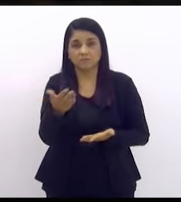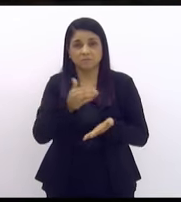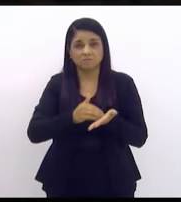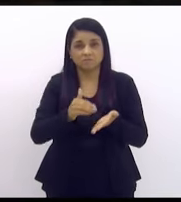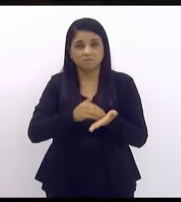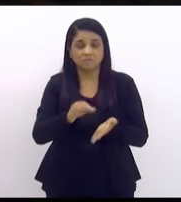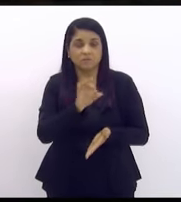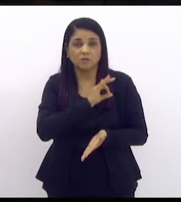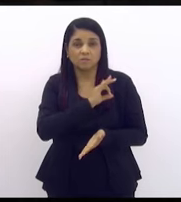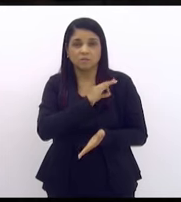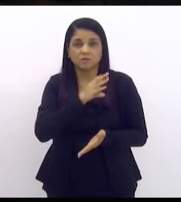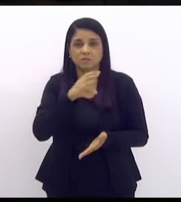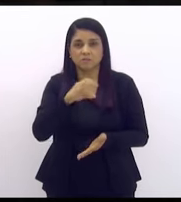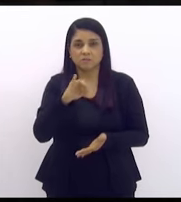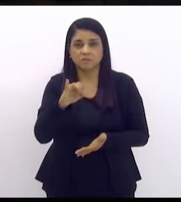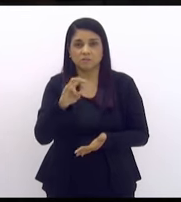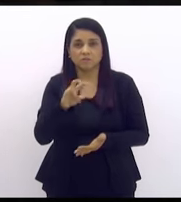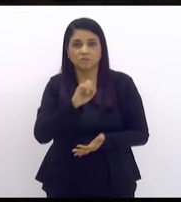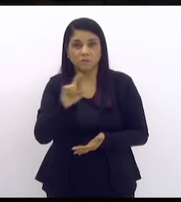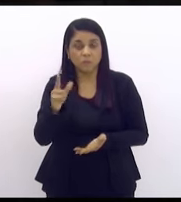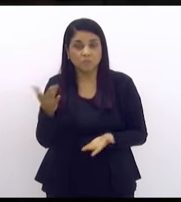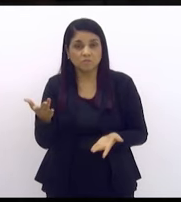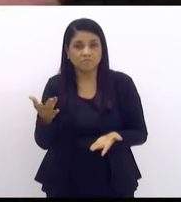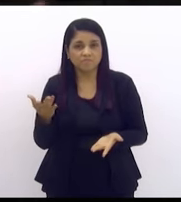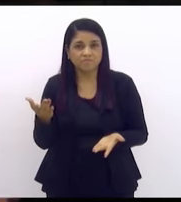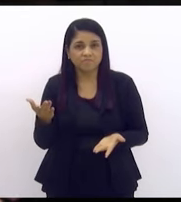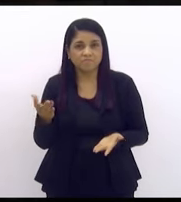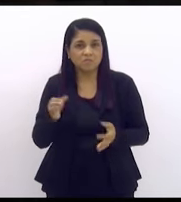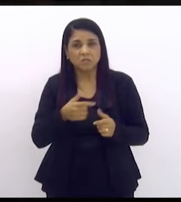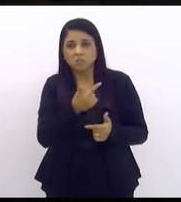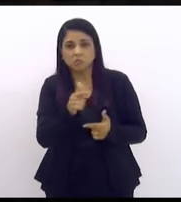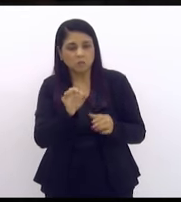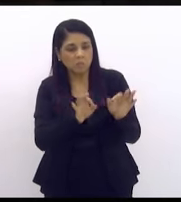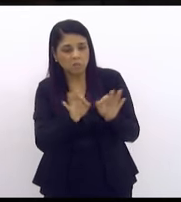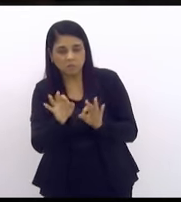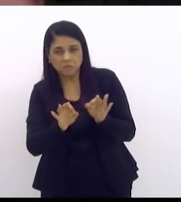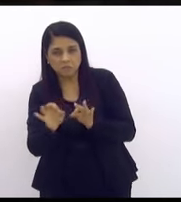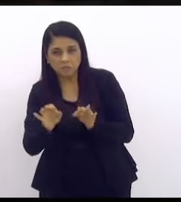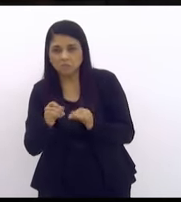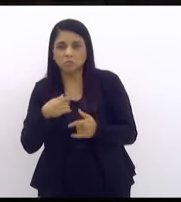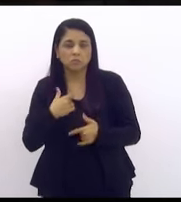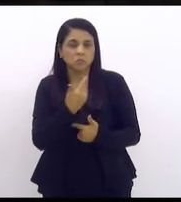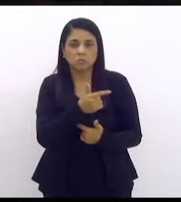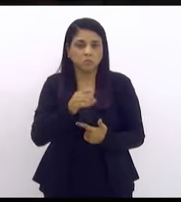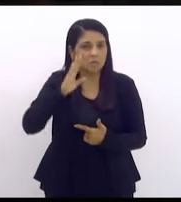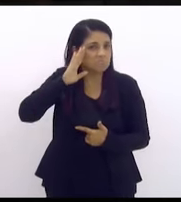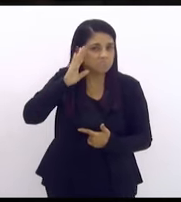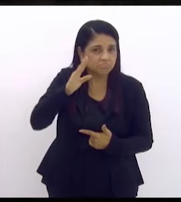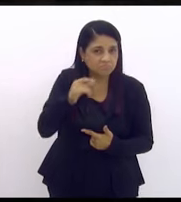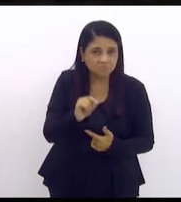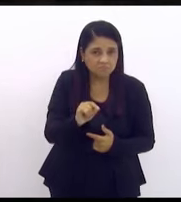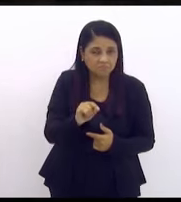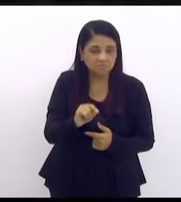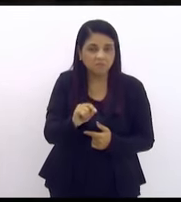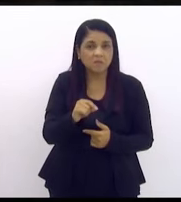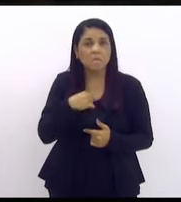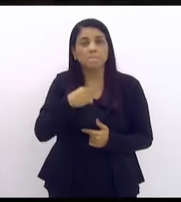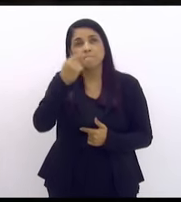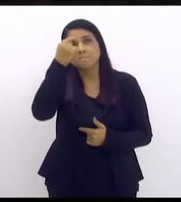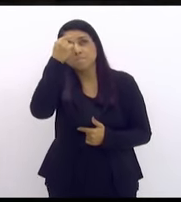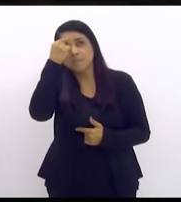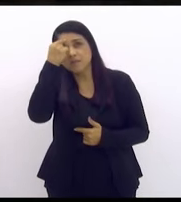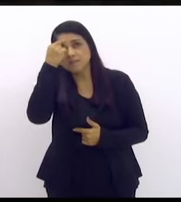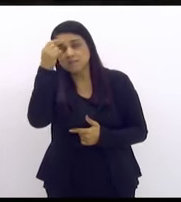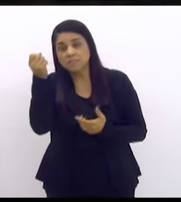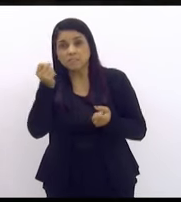Polícia Civil. Então, assim, não tem planejamento, não tem prioridade, só pensa nessa